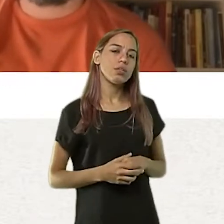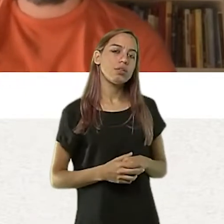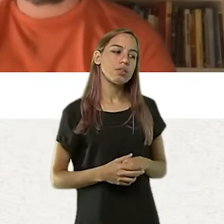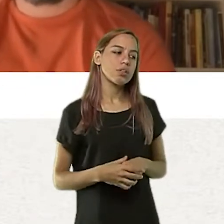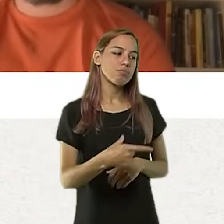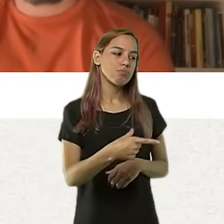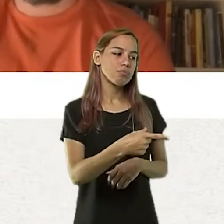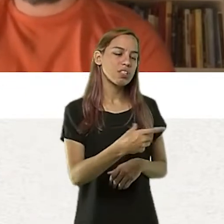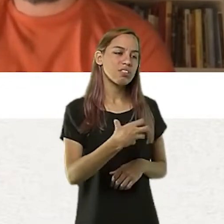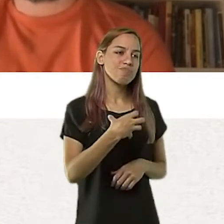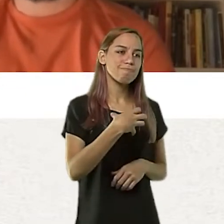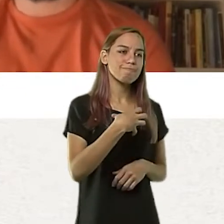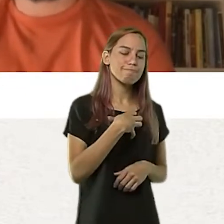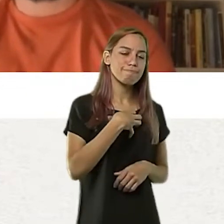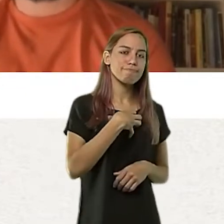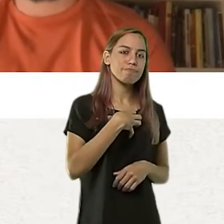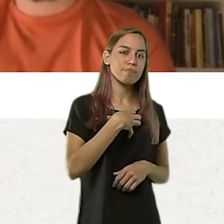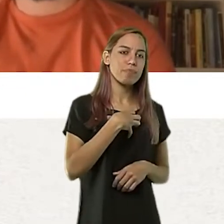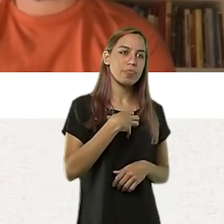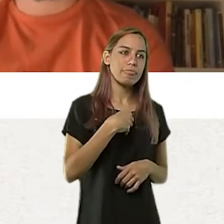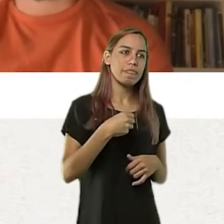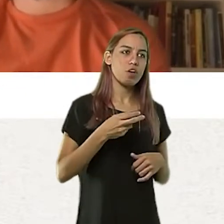mantém, por exemplo, no Alentejo.